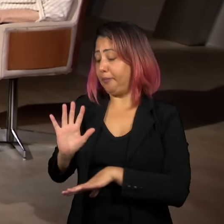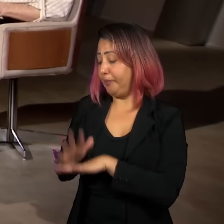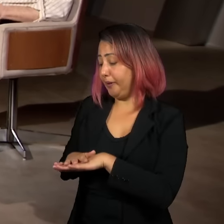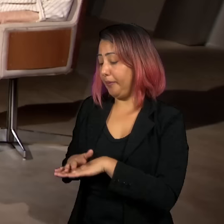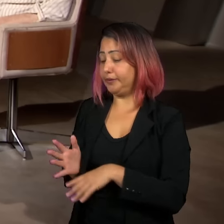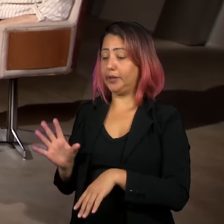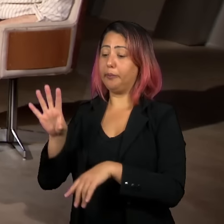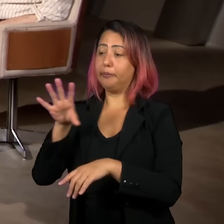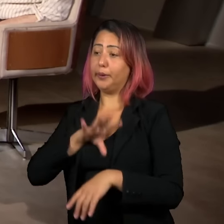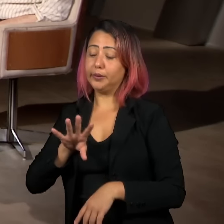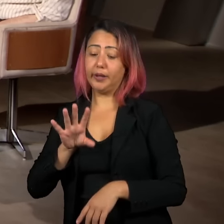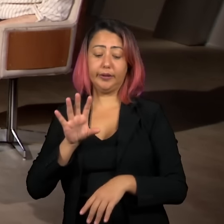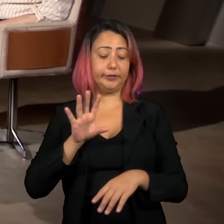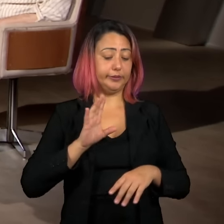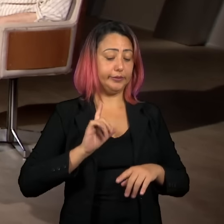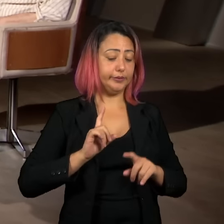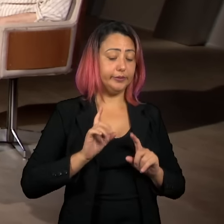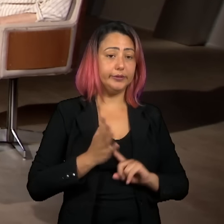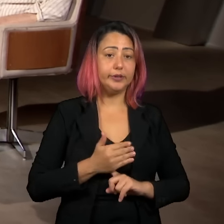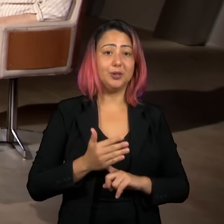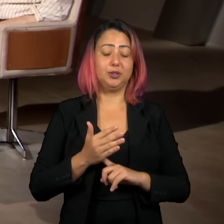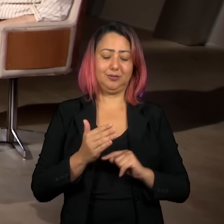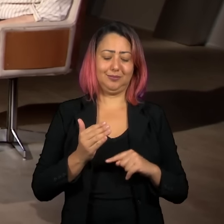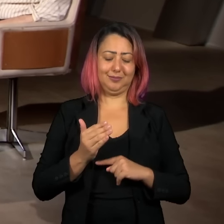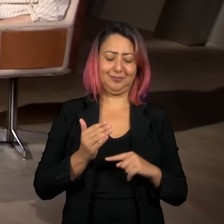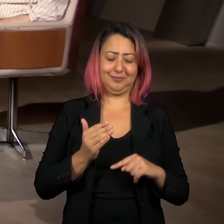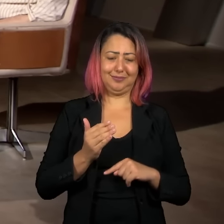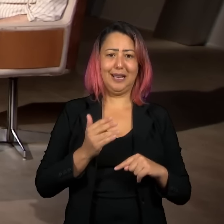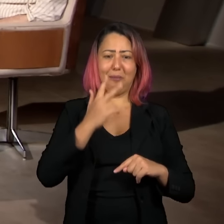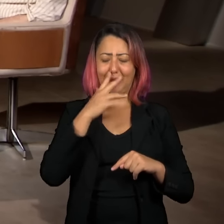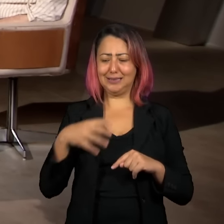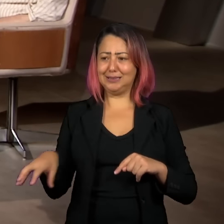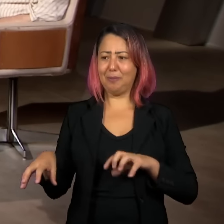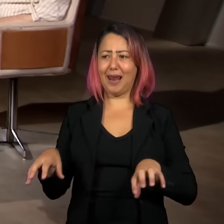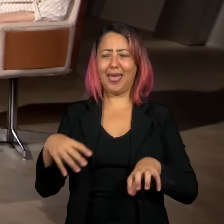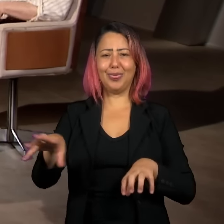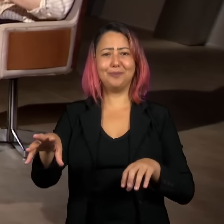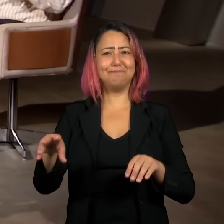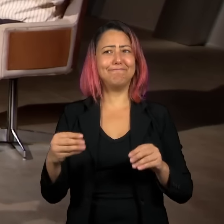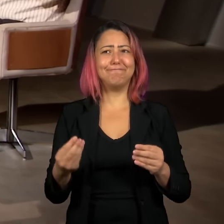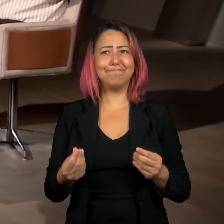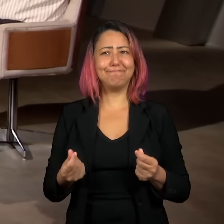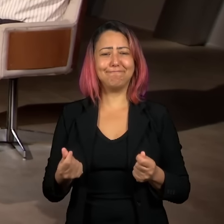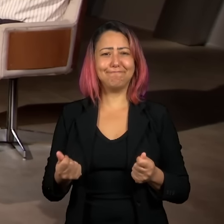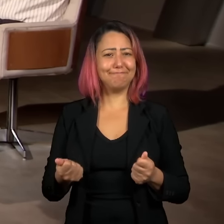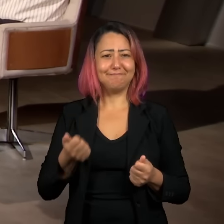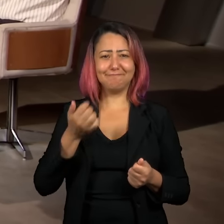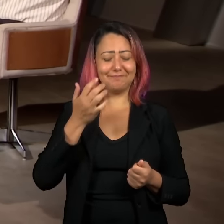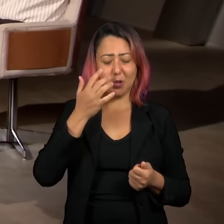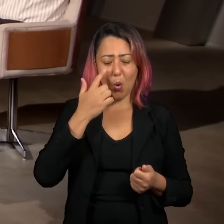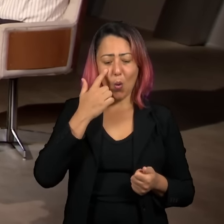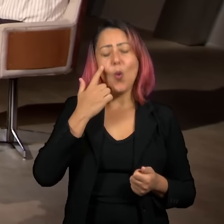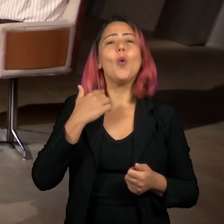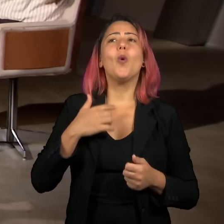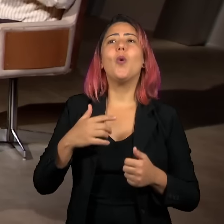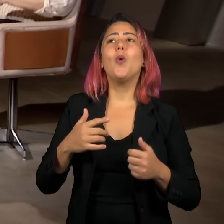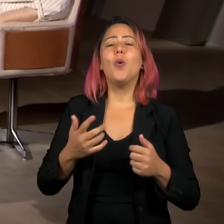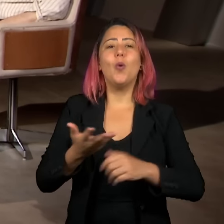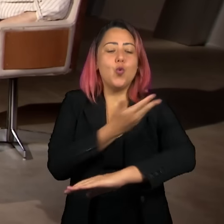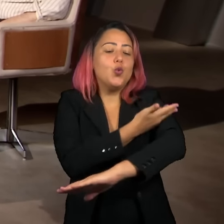vê que a tecnologia né tá completamente desarticulada né tem uma hora que você vê eh cultura